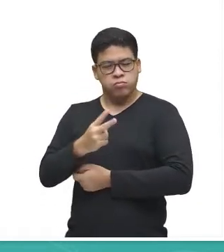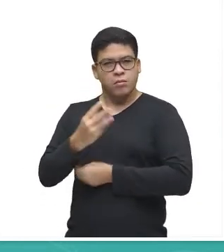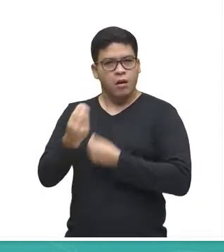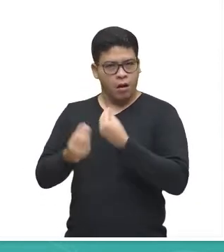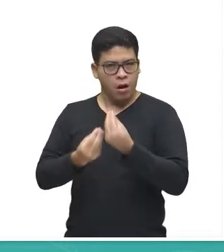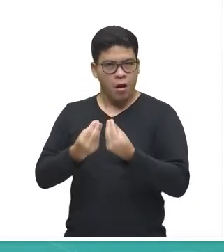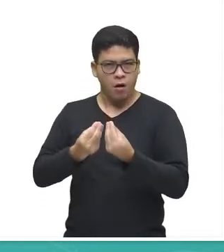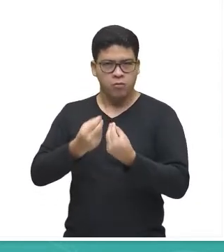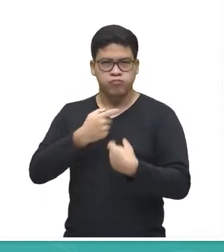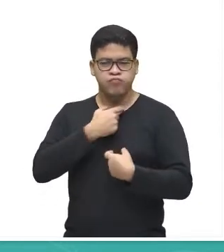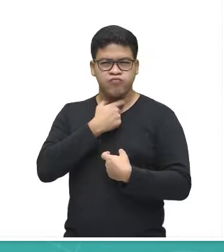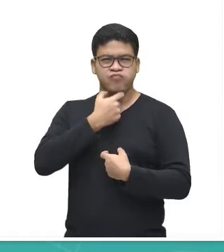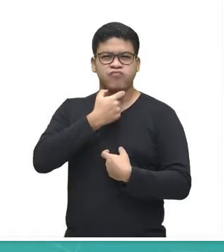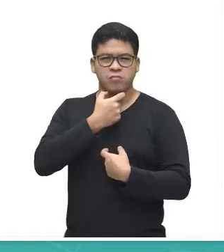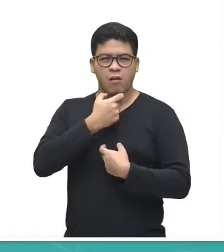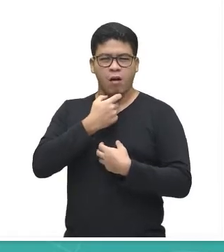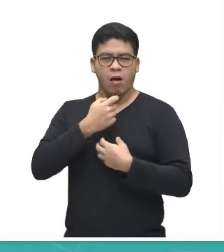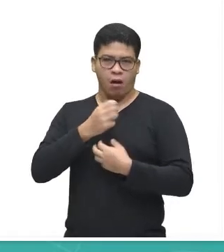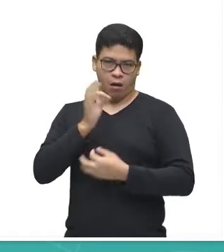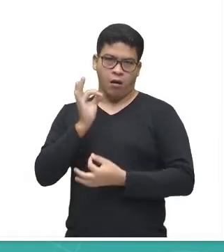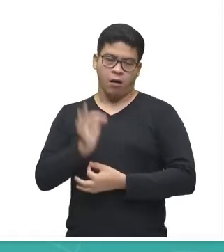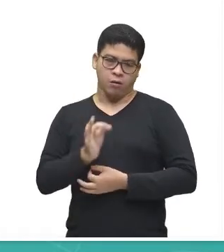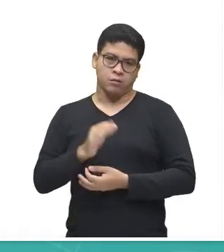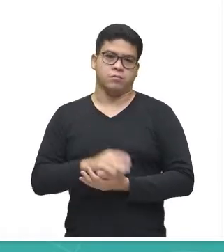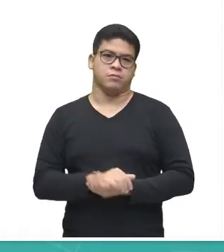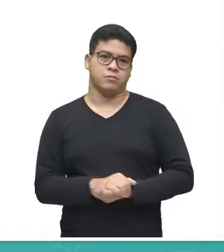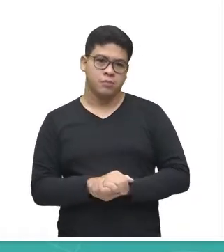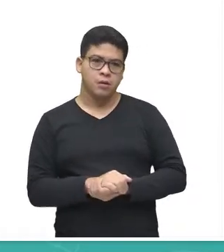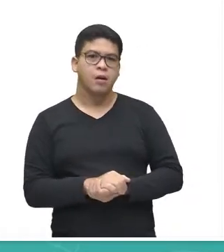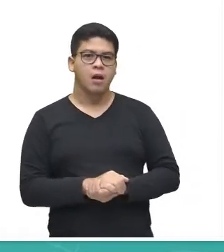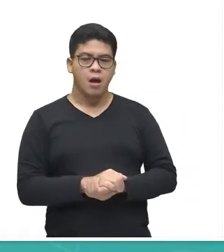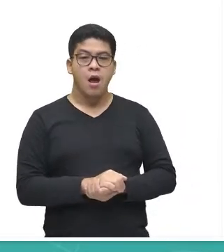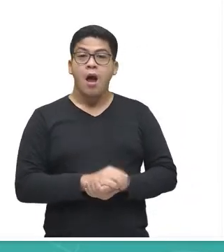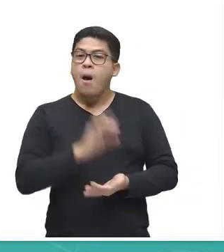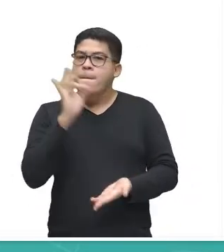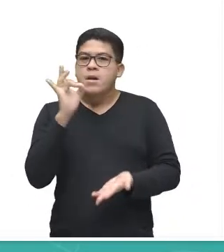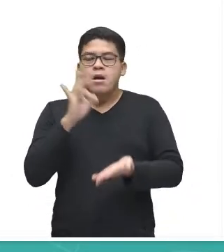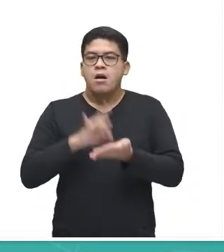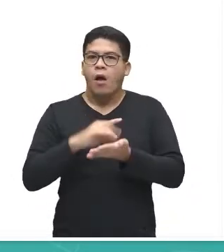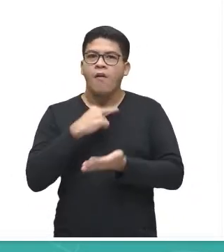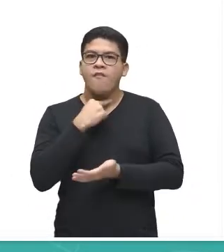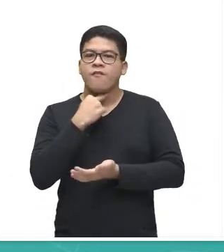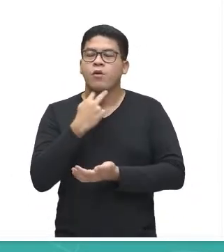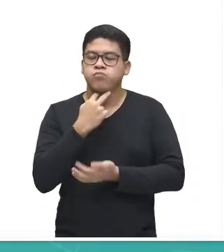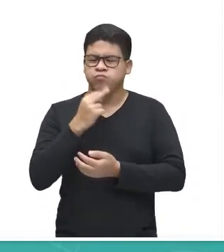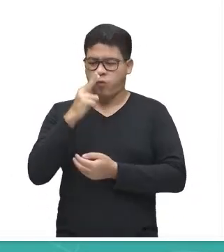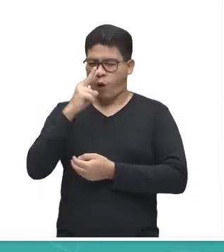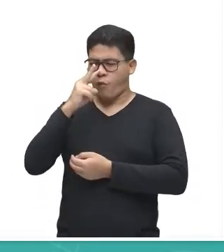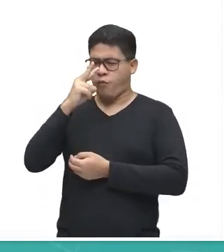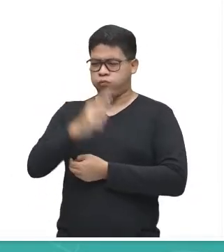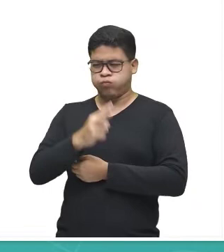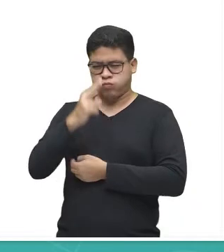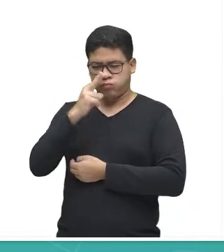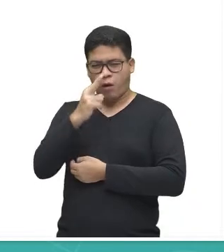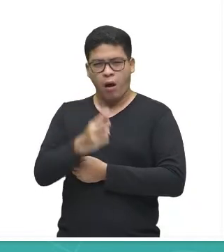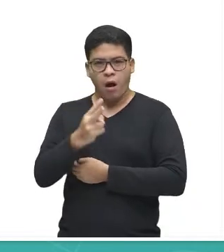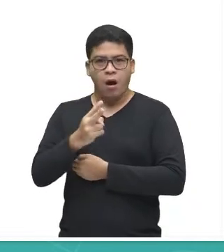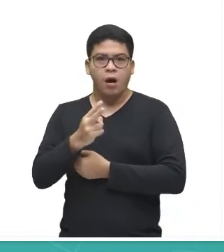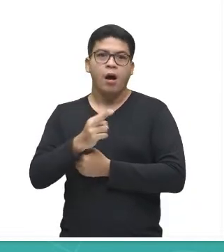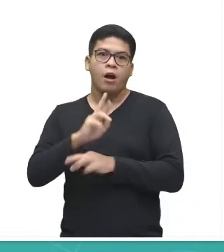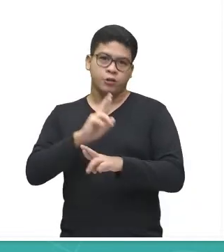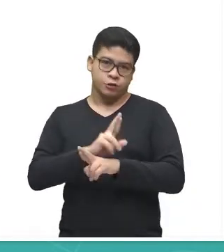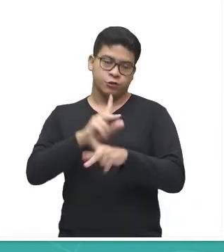mudança bem determinante, né, nessa fase da adolescência, que é a alteração da voz do menino. Ele começa a ficar com a voz